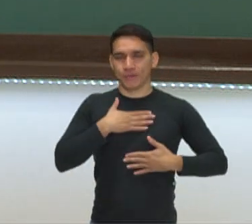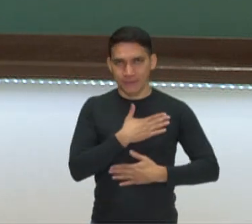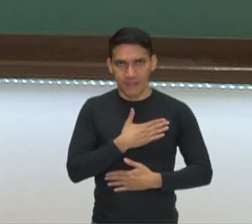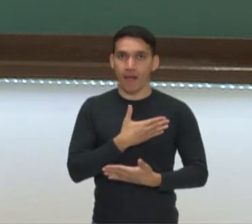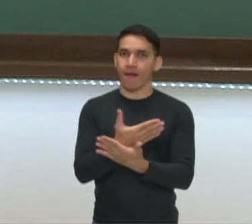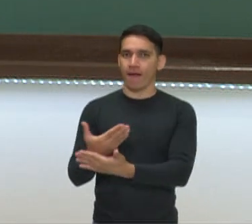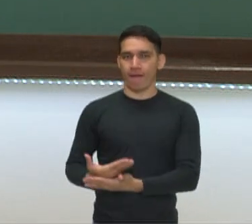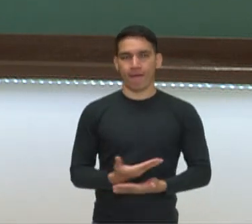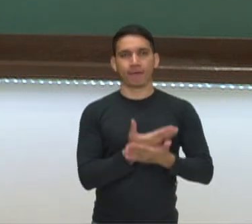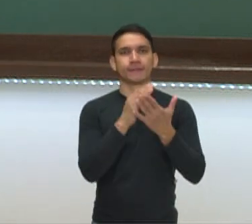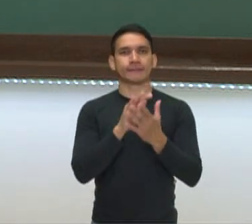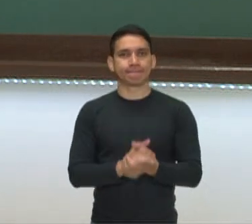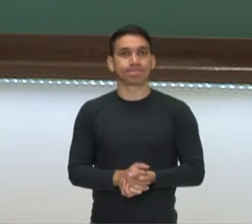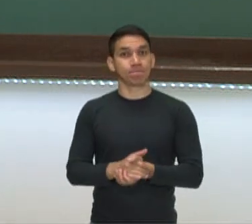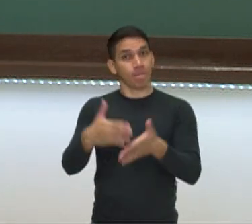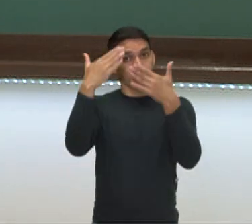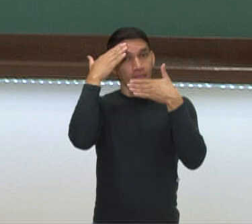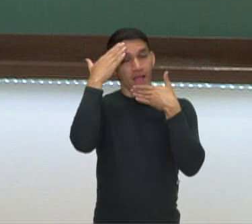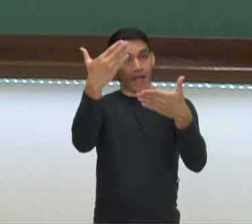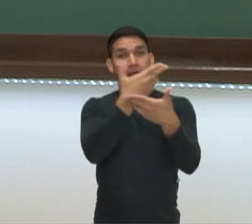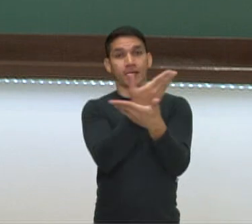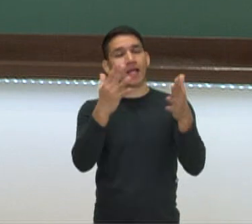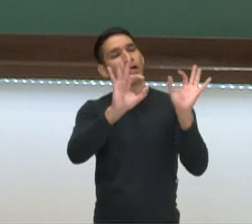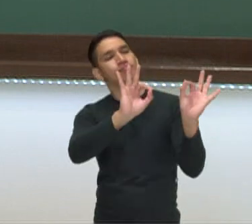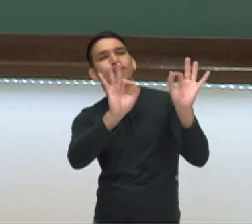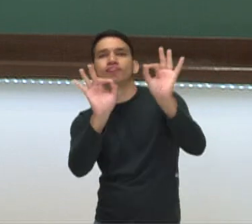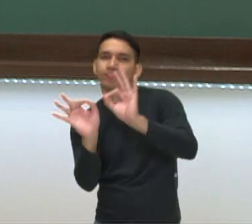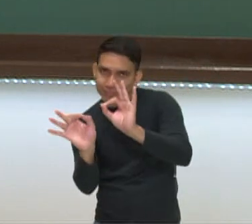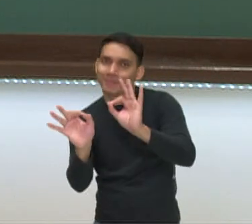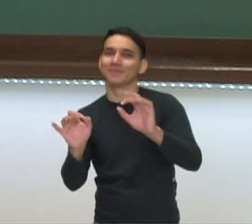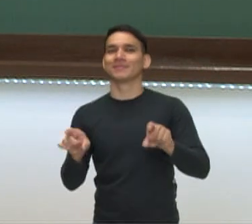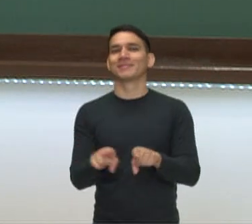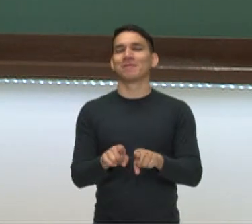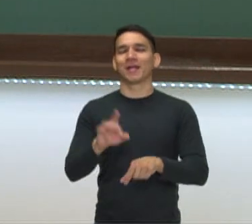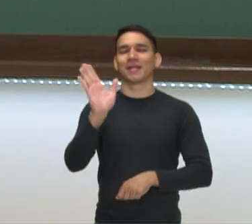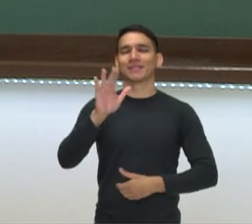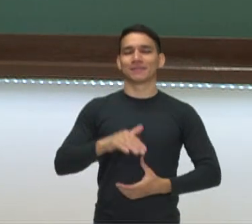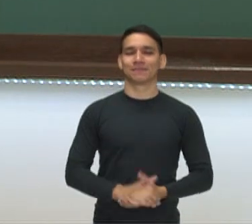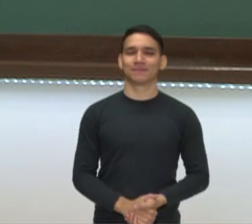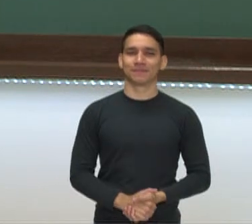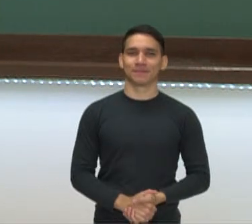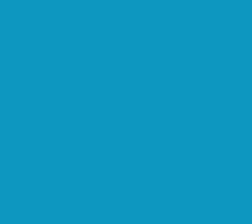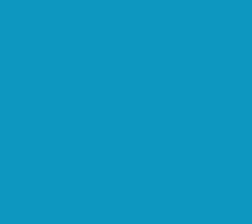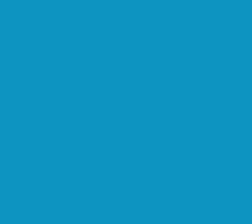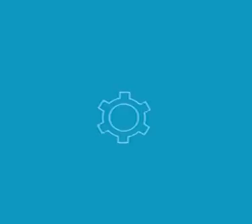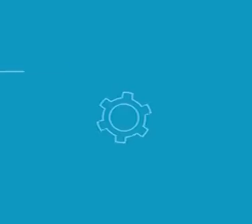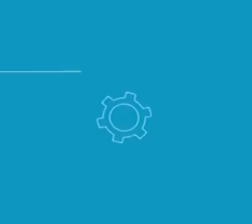gostado dessa aula, agradeço pela atenção e até mais!